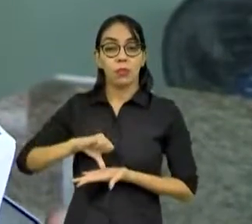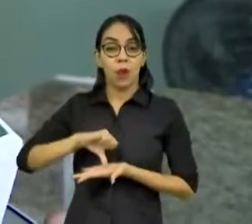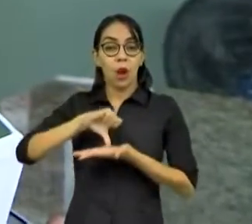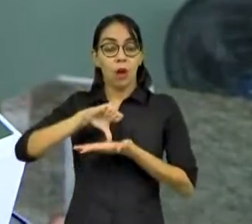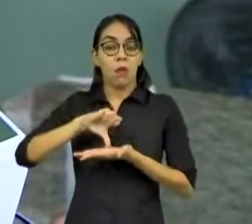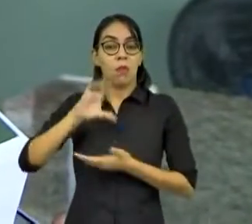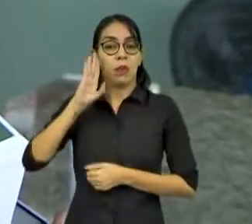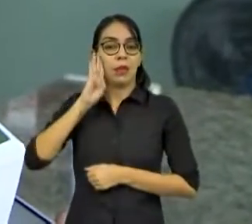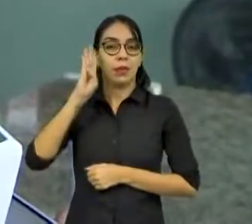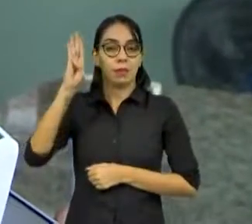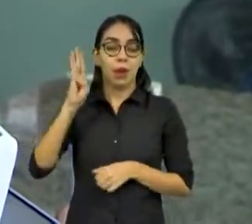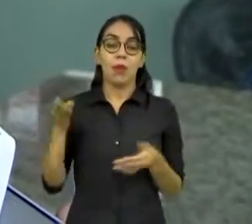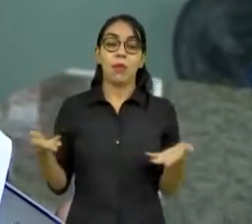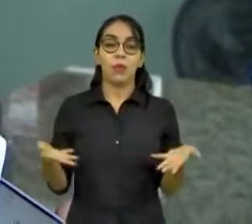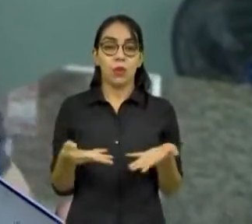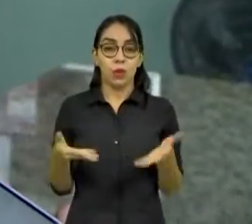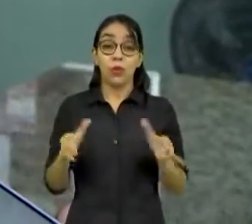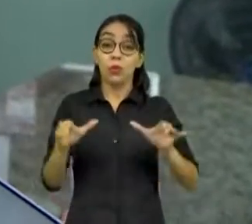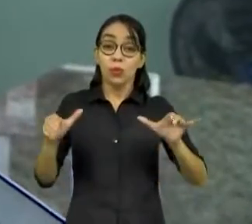e hoje aqui no nosso clube.